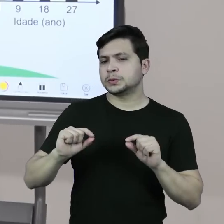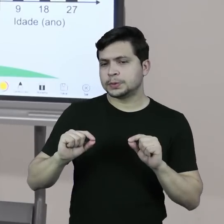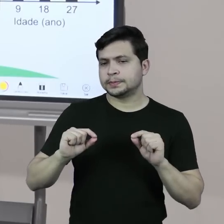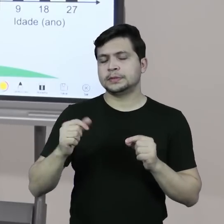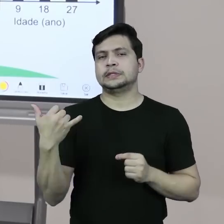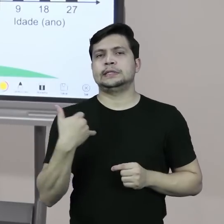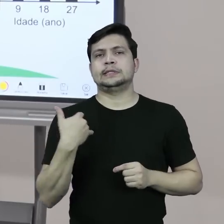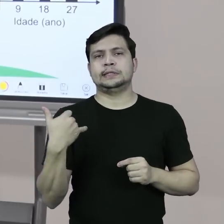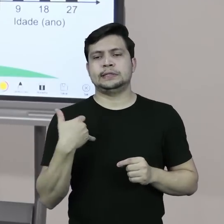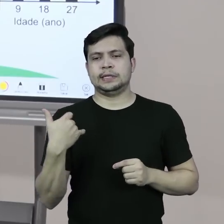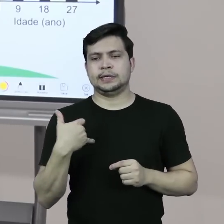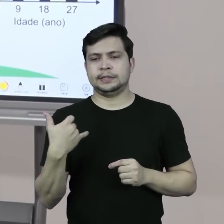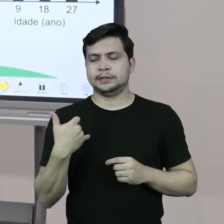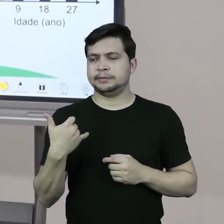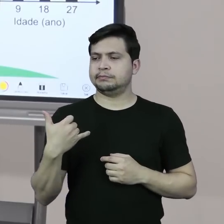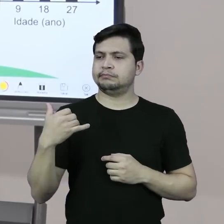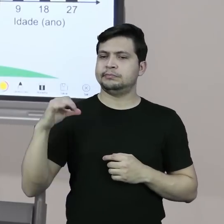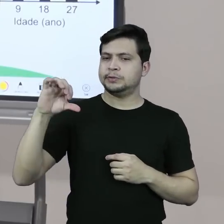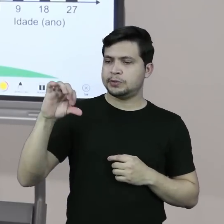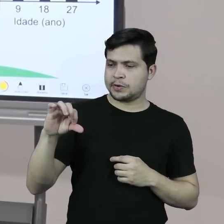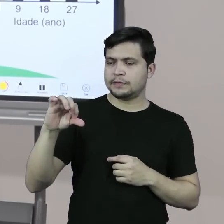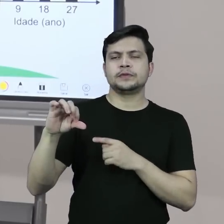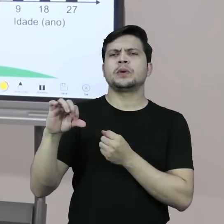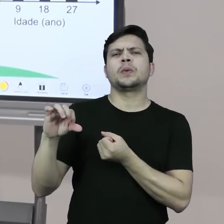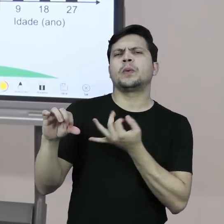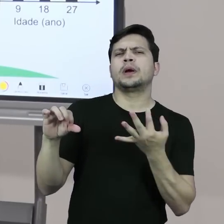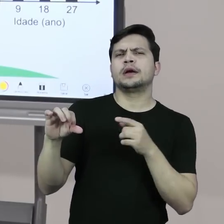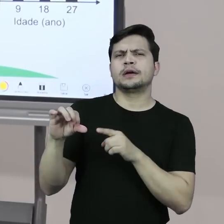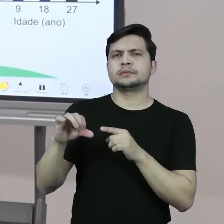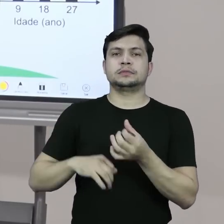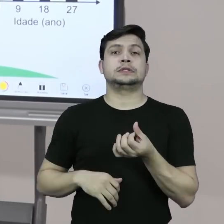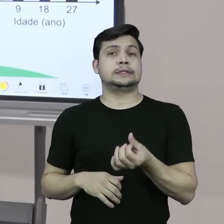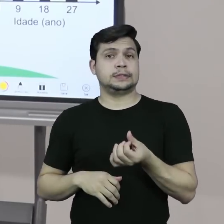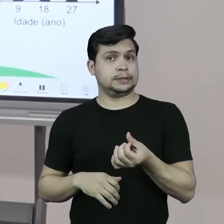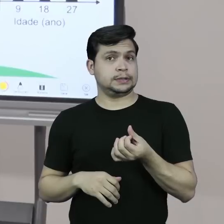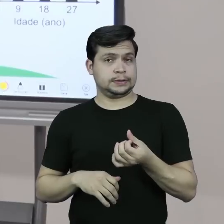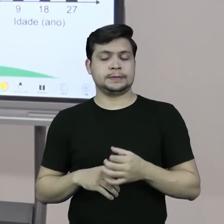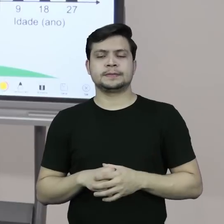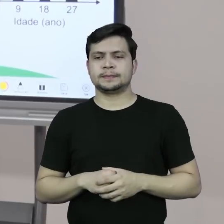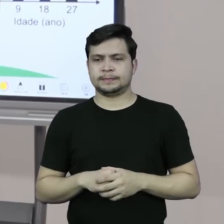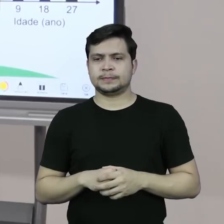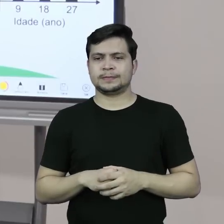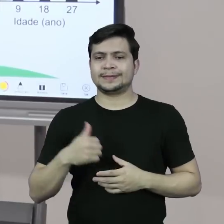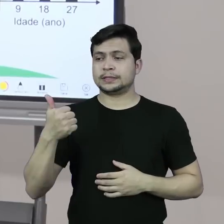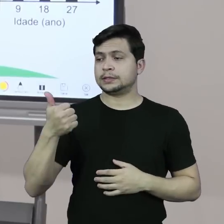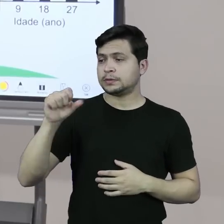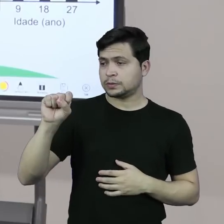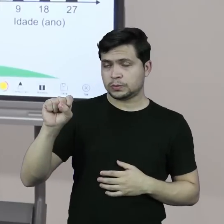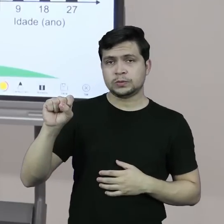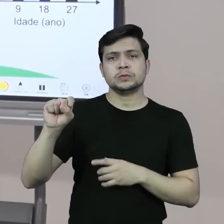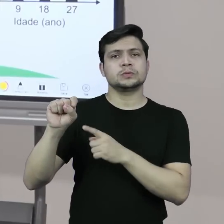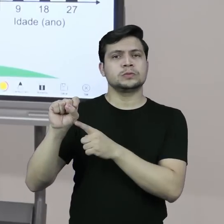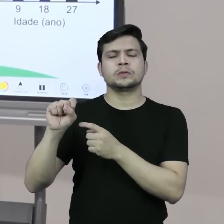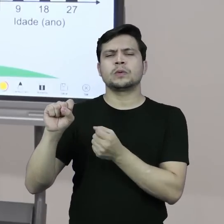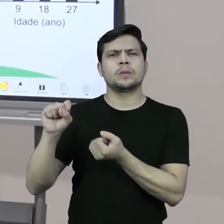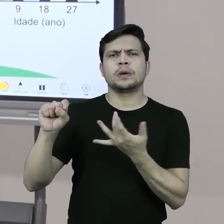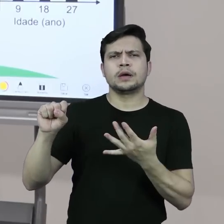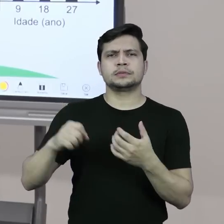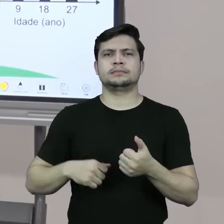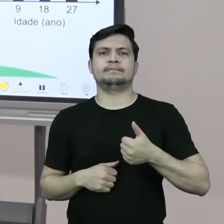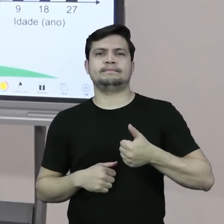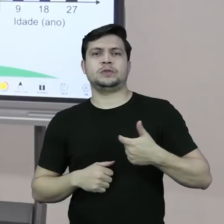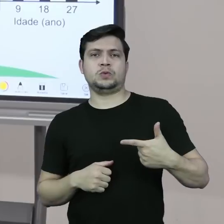nossa média aritmética desses valores. Beleza? Vamos então ver como que a gente utiliza isso nas questões do